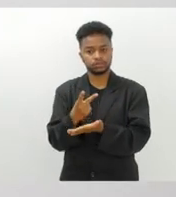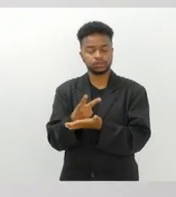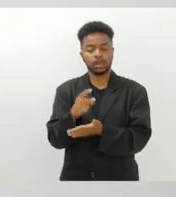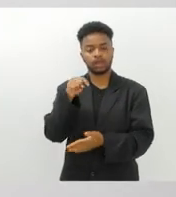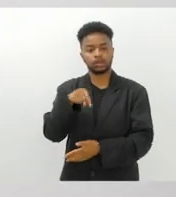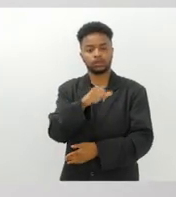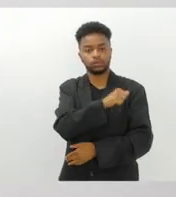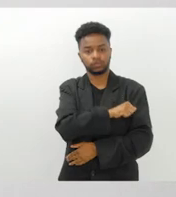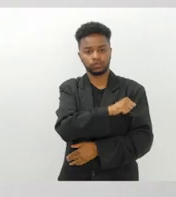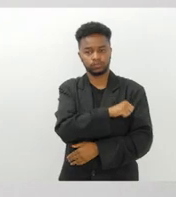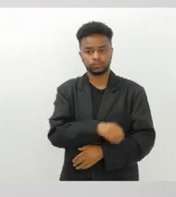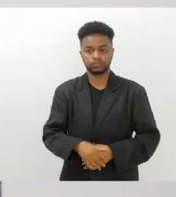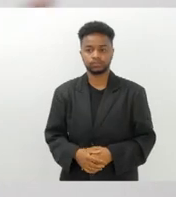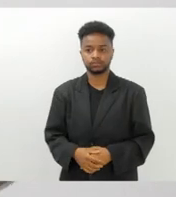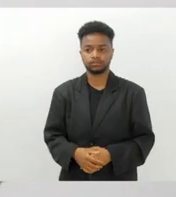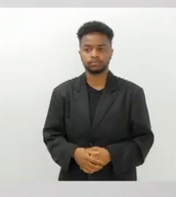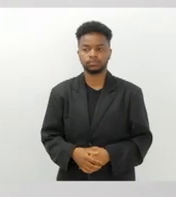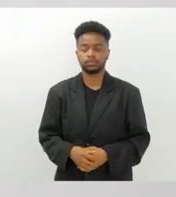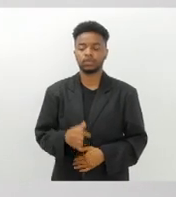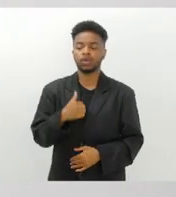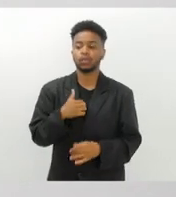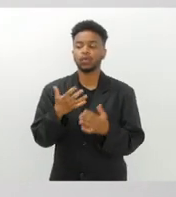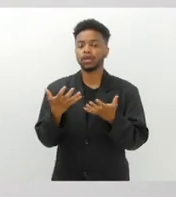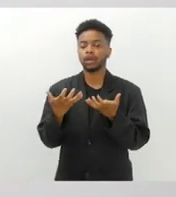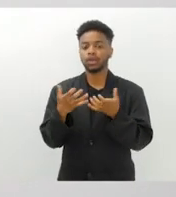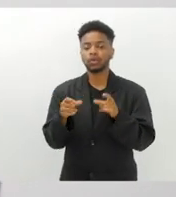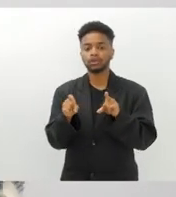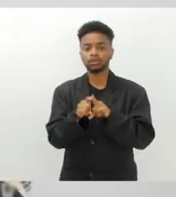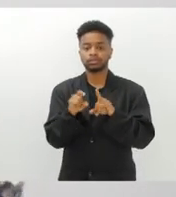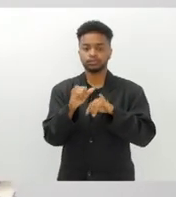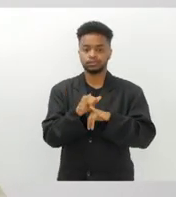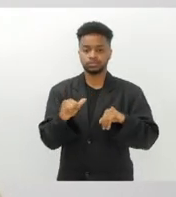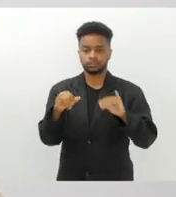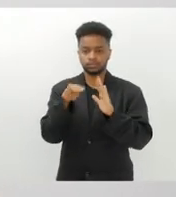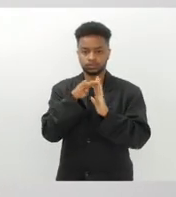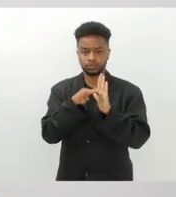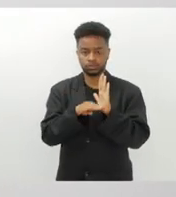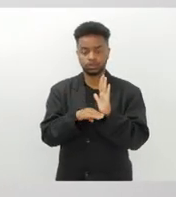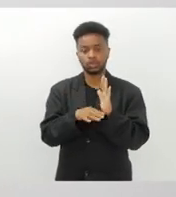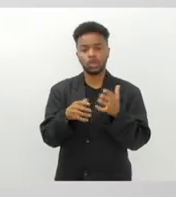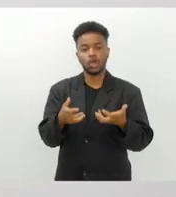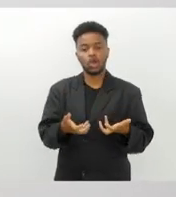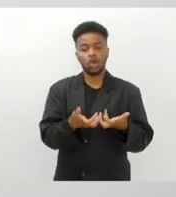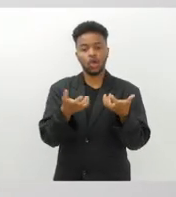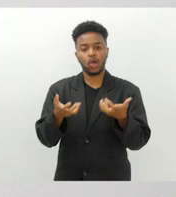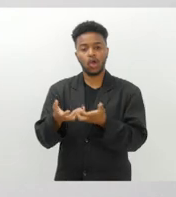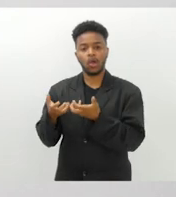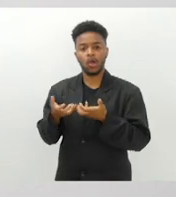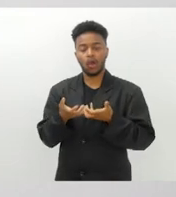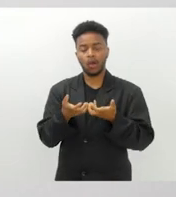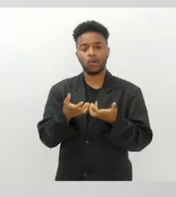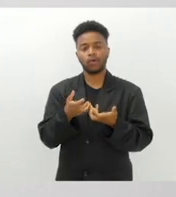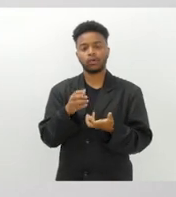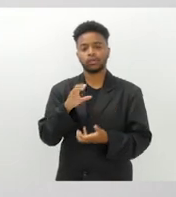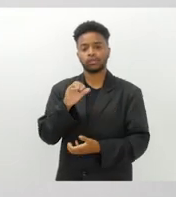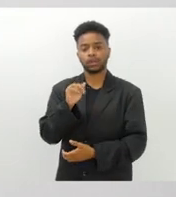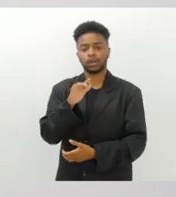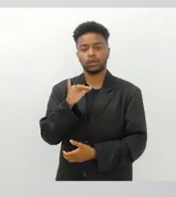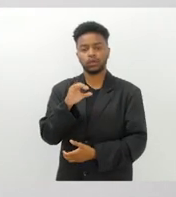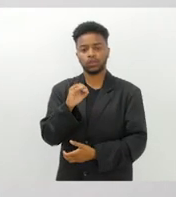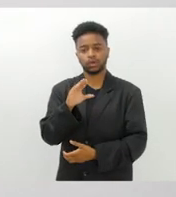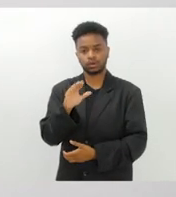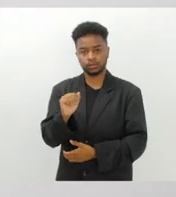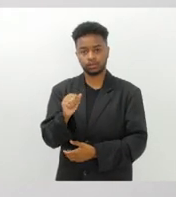cidade do Rio de Janeiro. E eu gostaria também de pontuar o programa Hortas Cariocas, né, que eu não poderia deixar de falar, né, que o senhor,